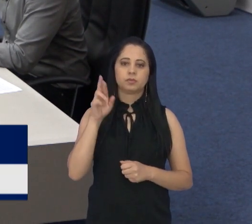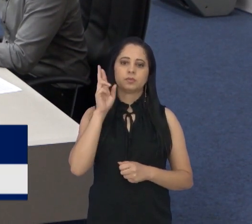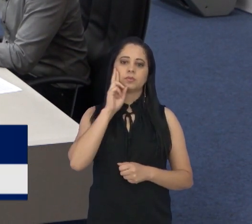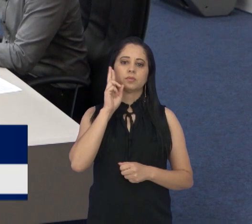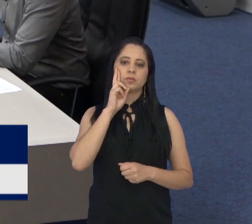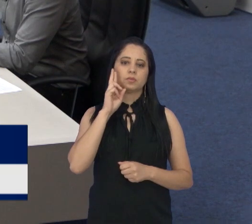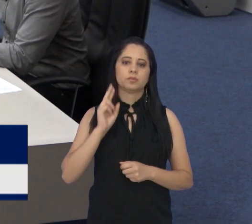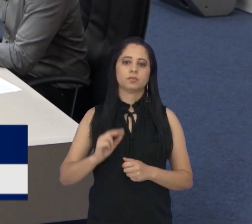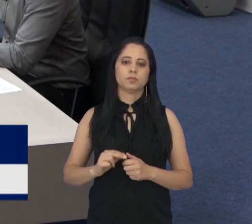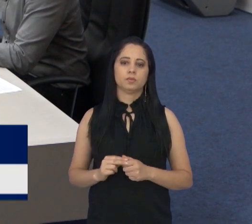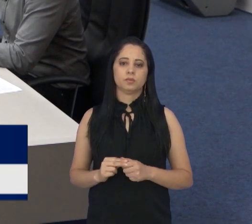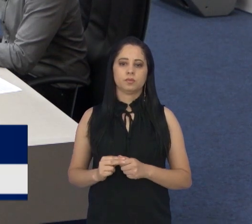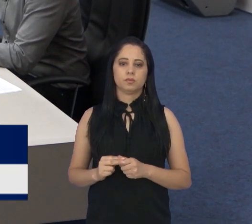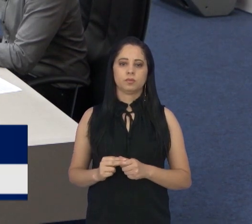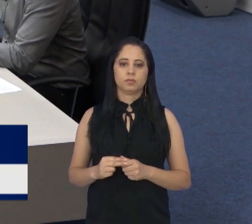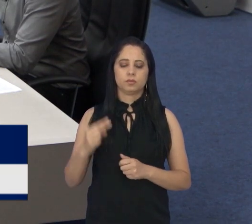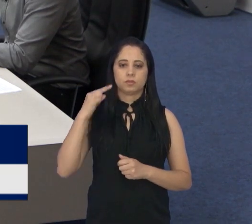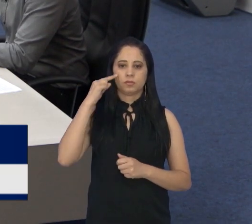Renato Santiago,